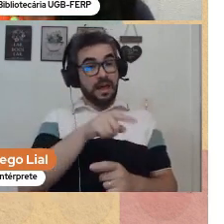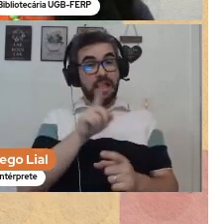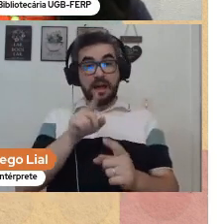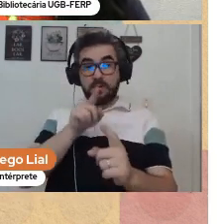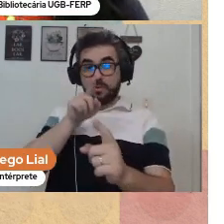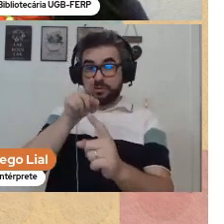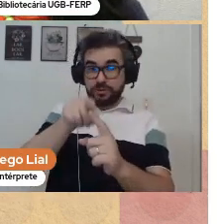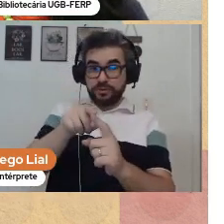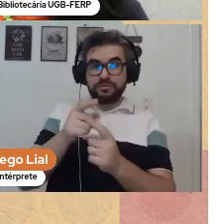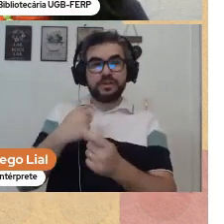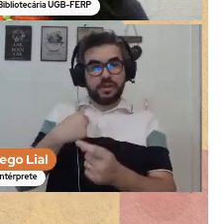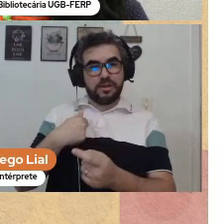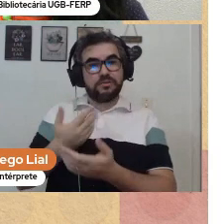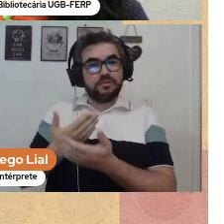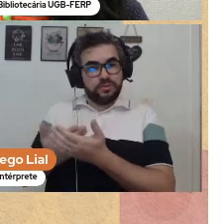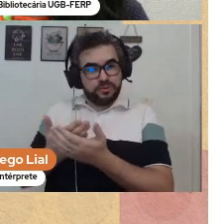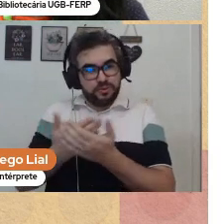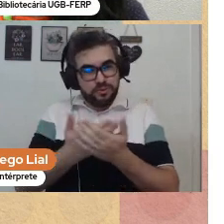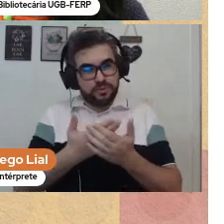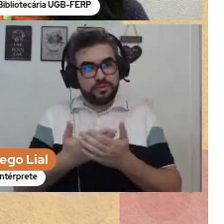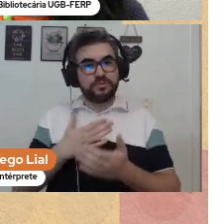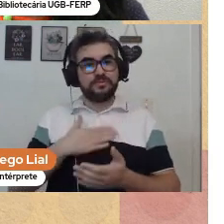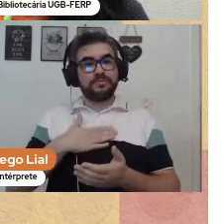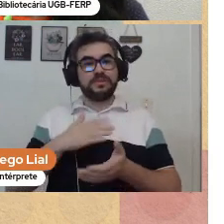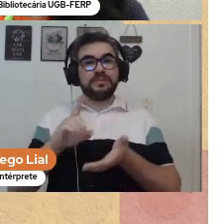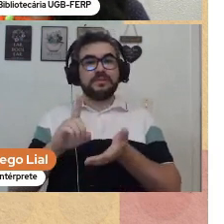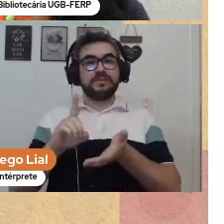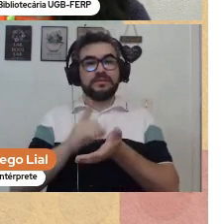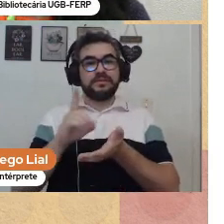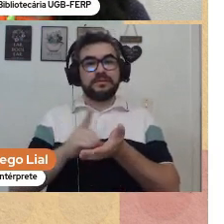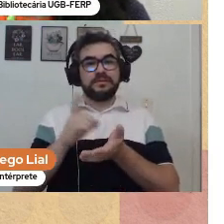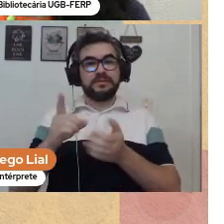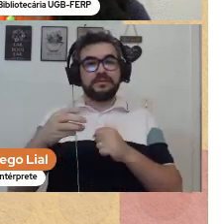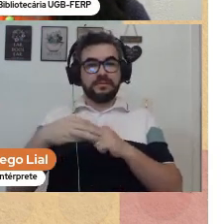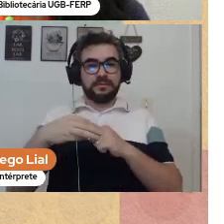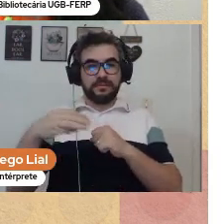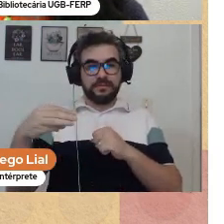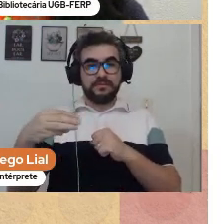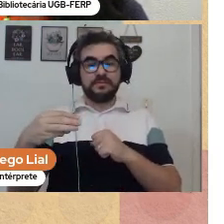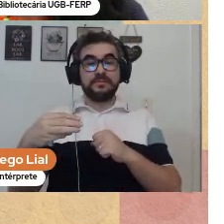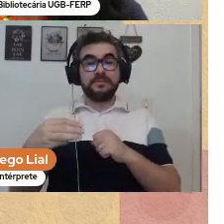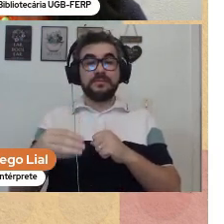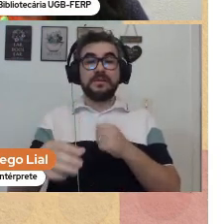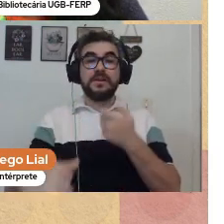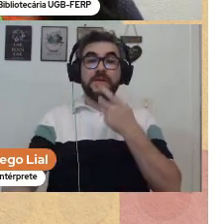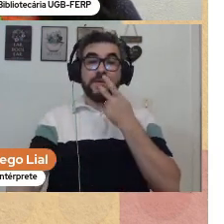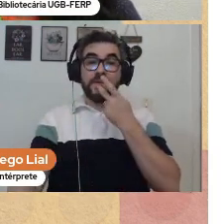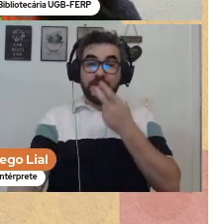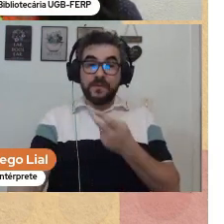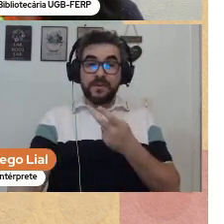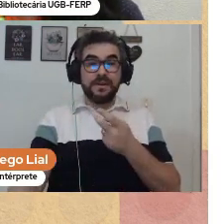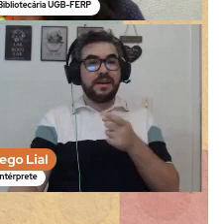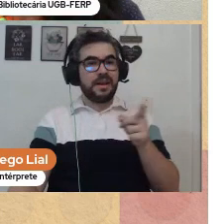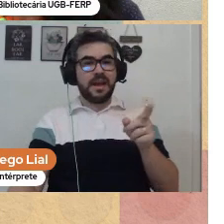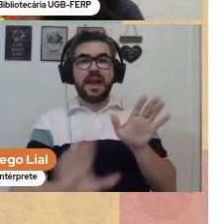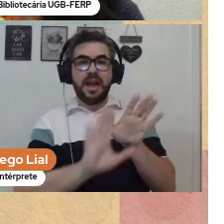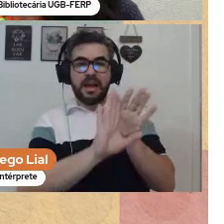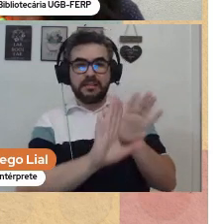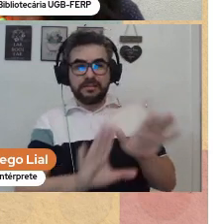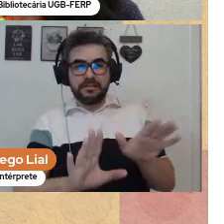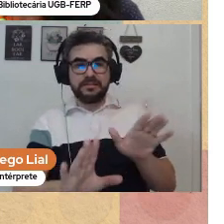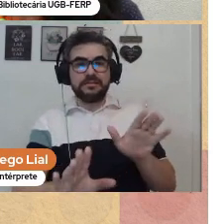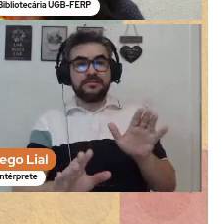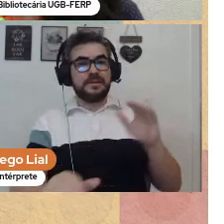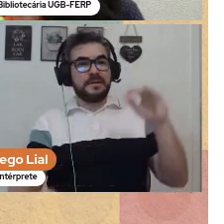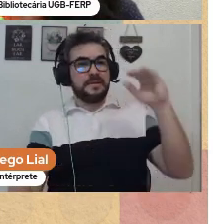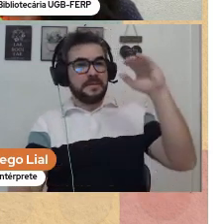arquivístico, né? Eu já menciono a vocês que não tem como... ficou esses acervos assim justamente para poder